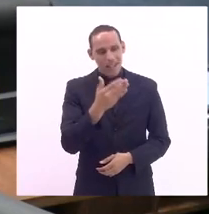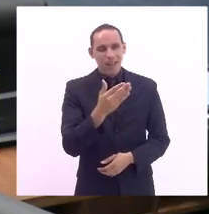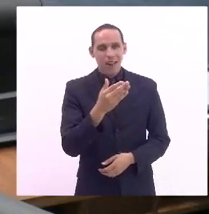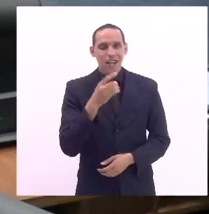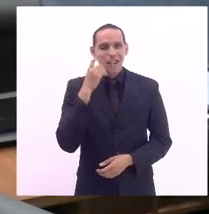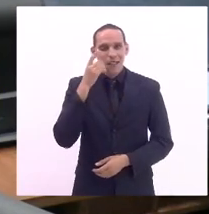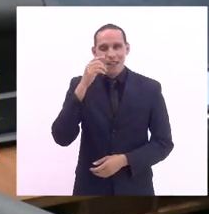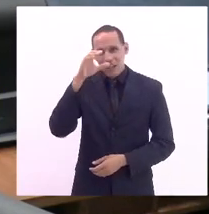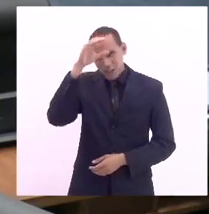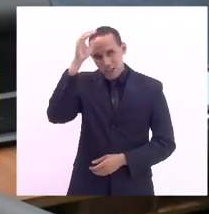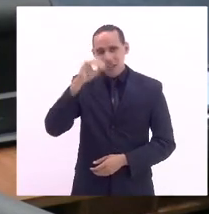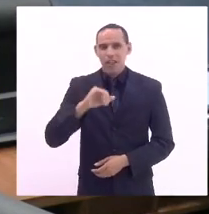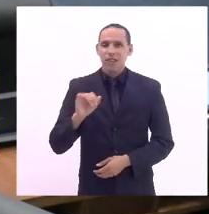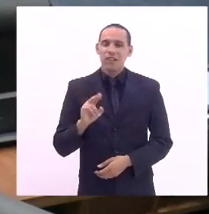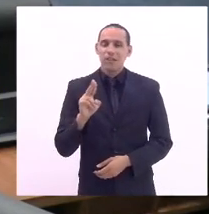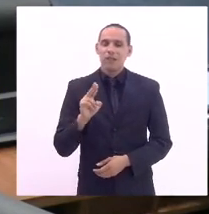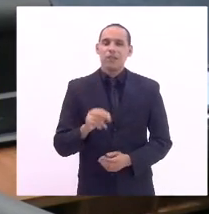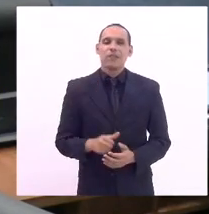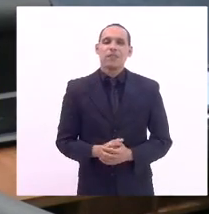Tia Ju.